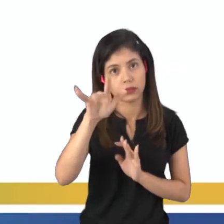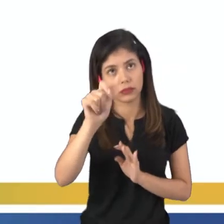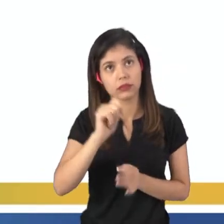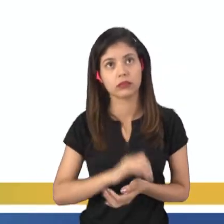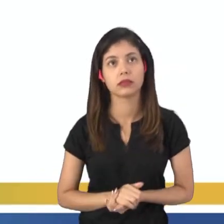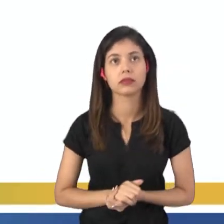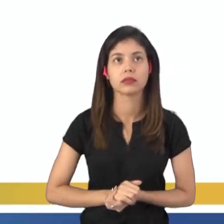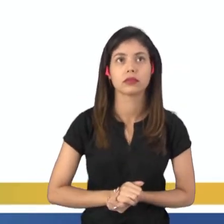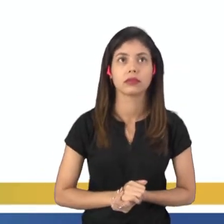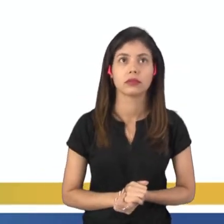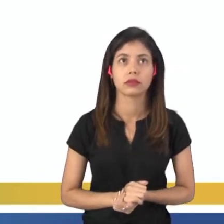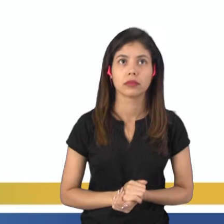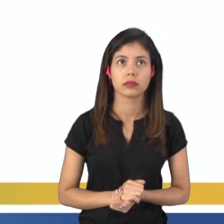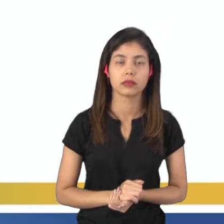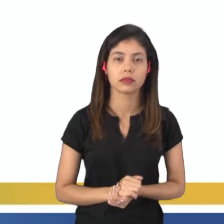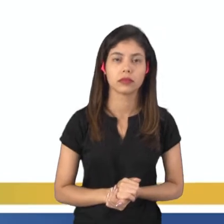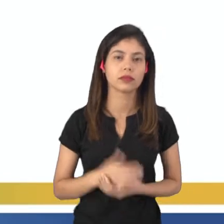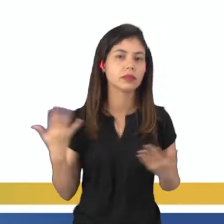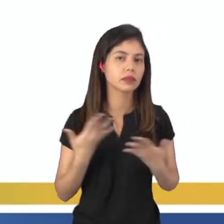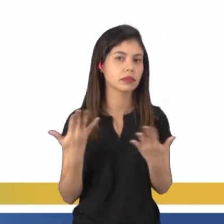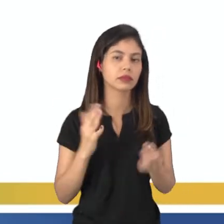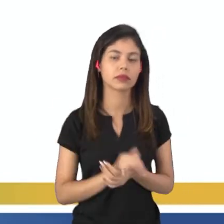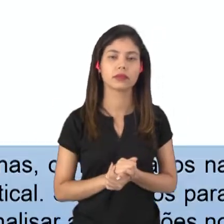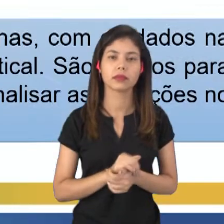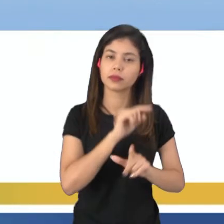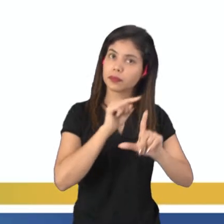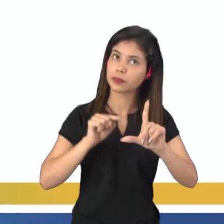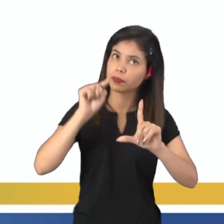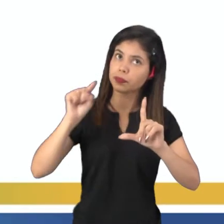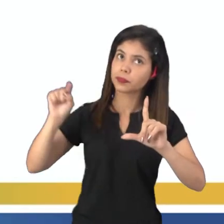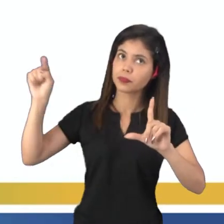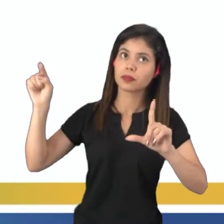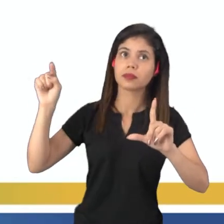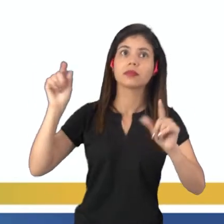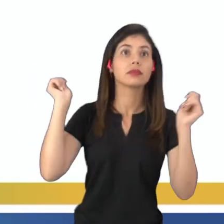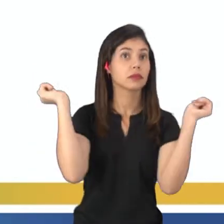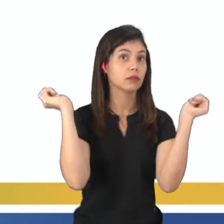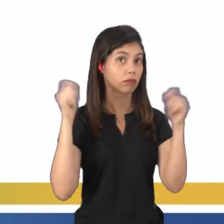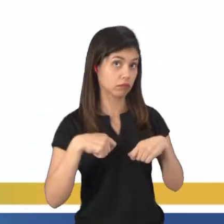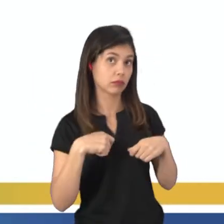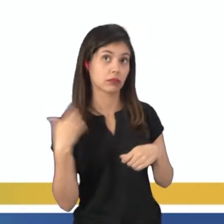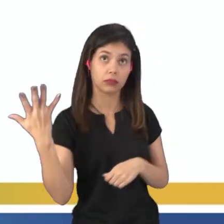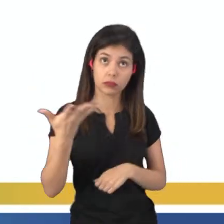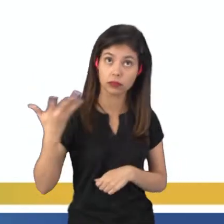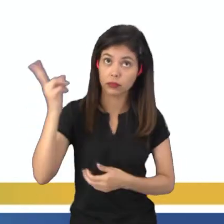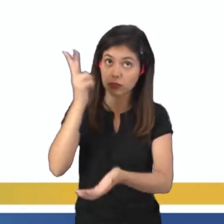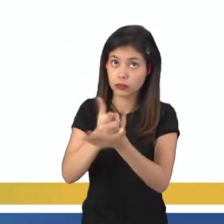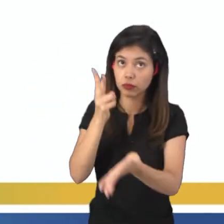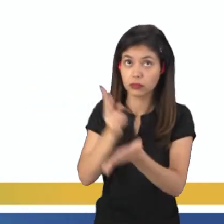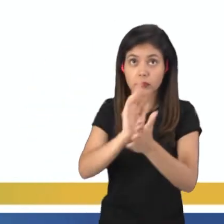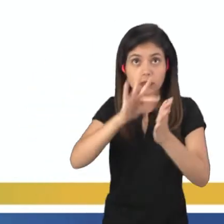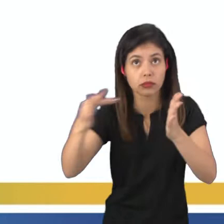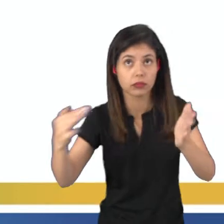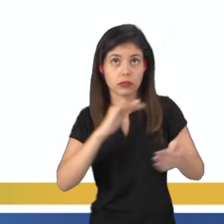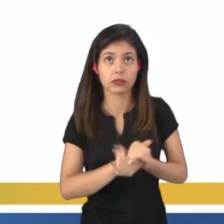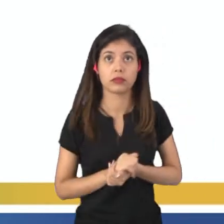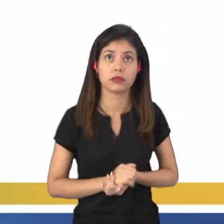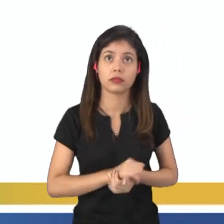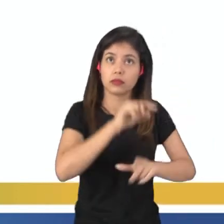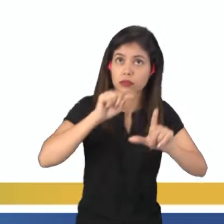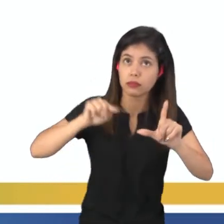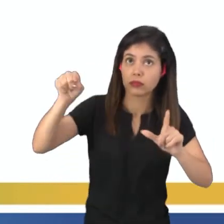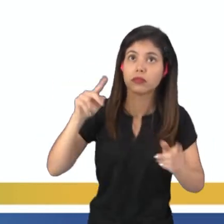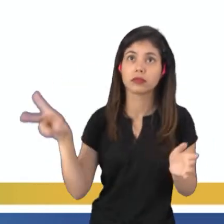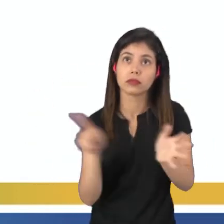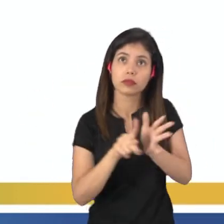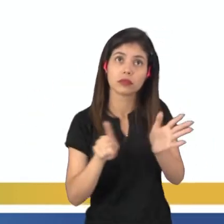certo? Vamos falar agora sobre gráficos em barras. Então, eles possuem basicamente a mesma função dos gráficos em